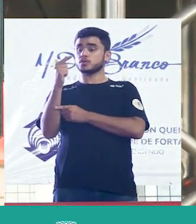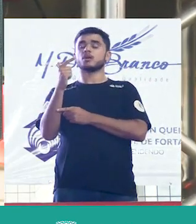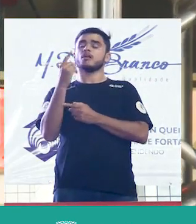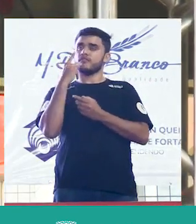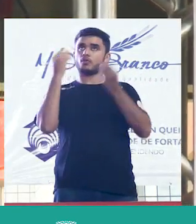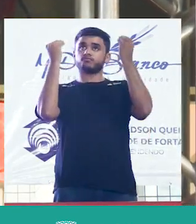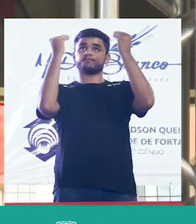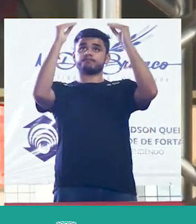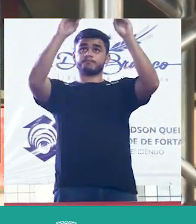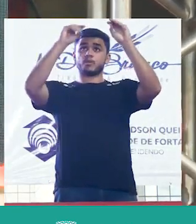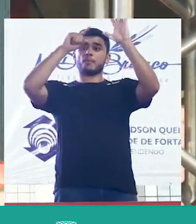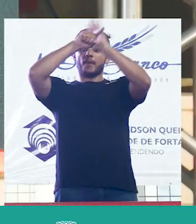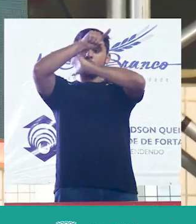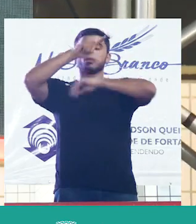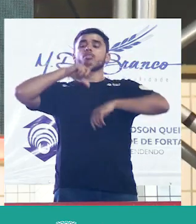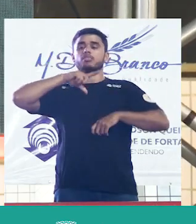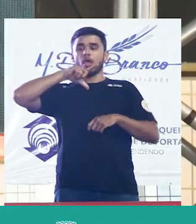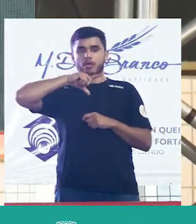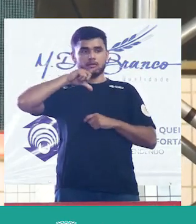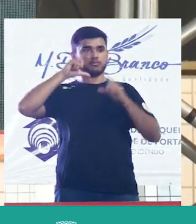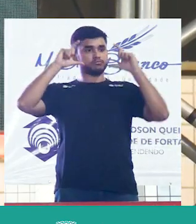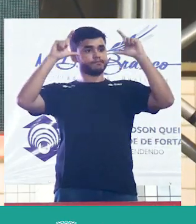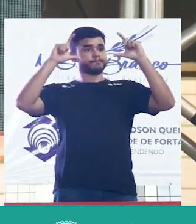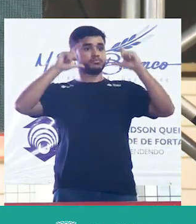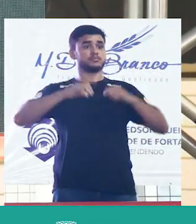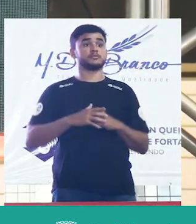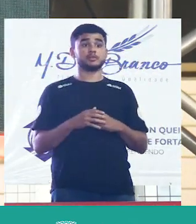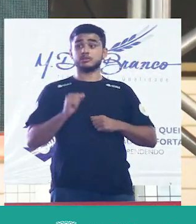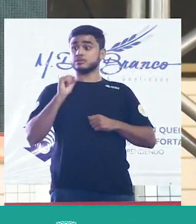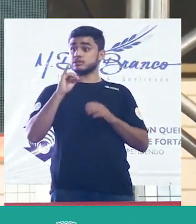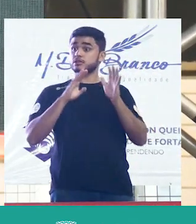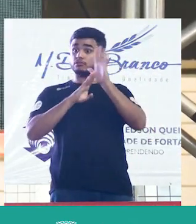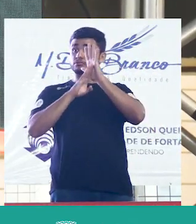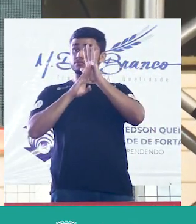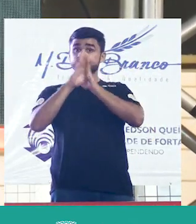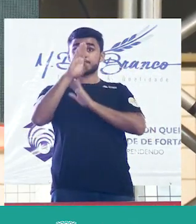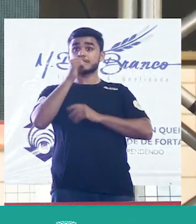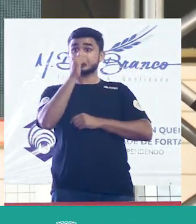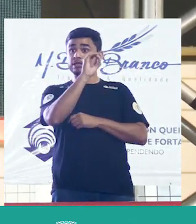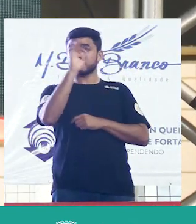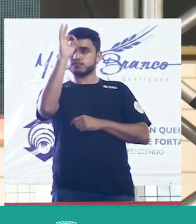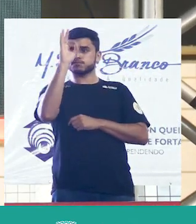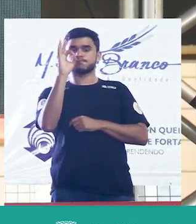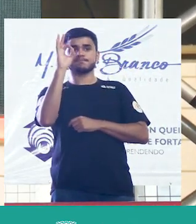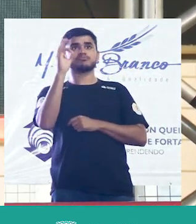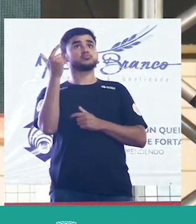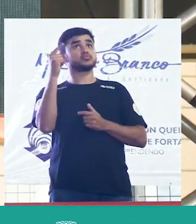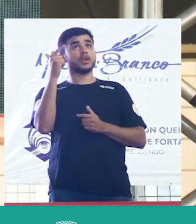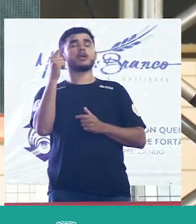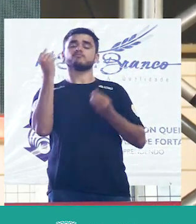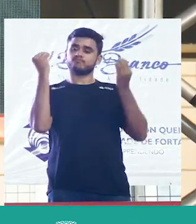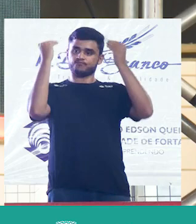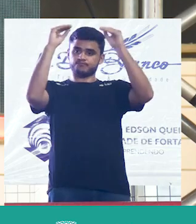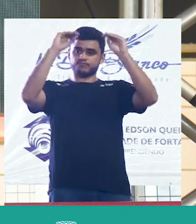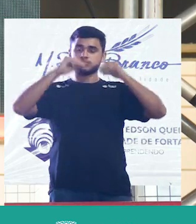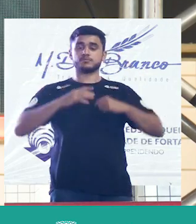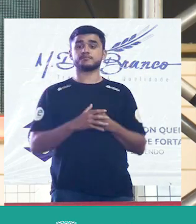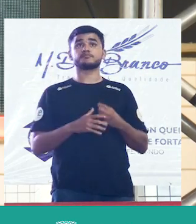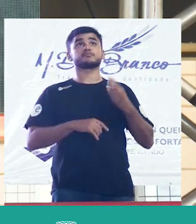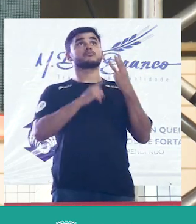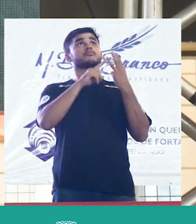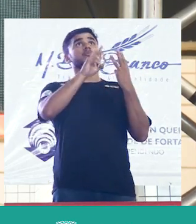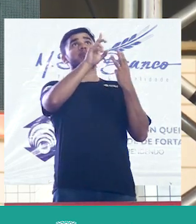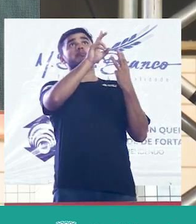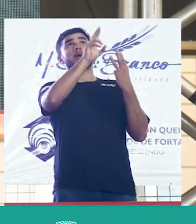avisa. Quando o rendimento não é 100%, a questão avisa. Quando há mais de uma reação, você